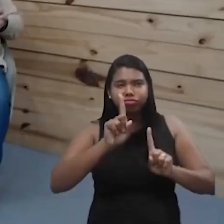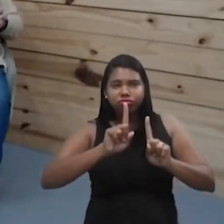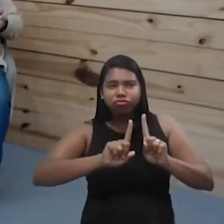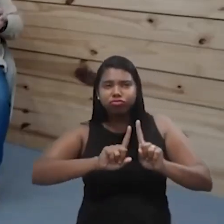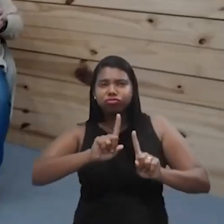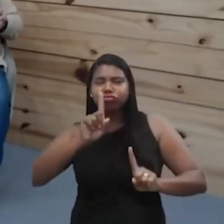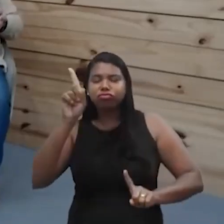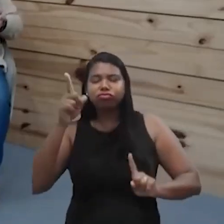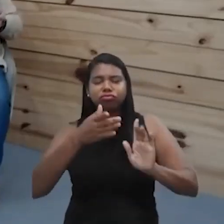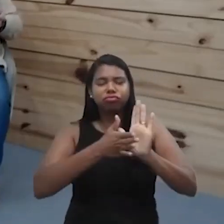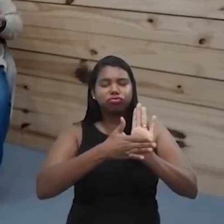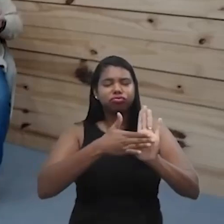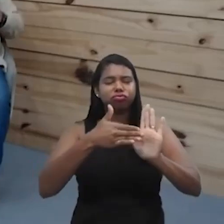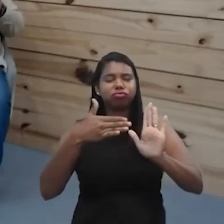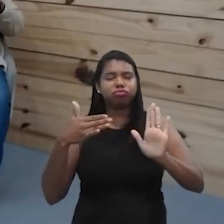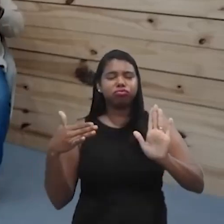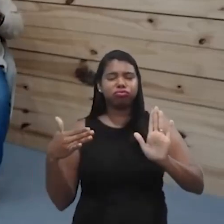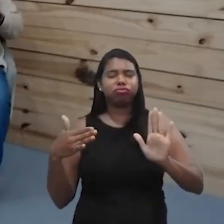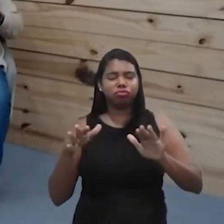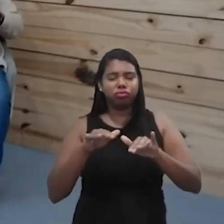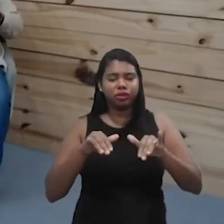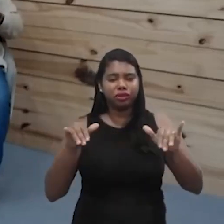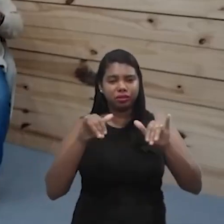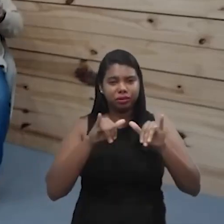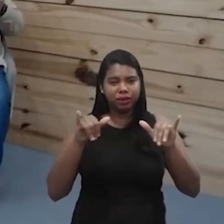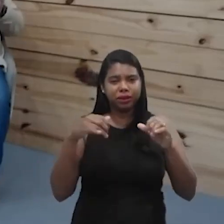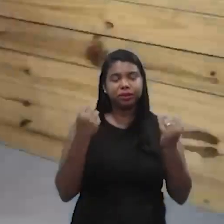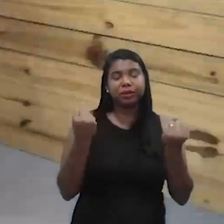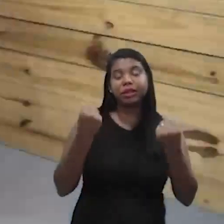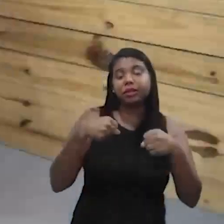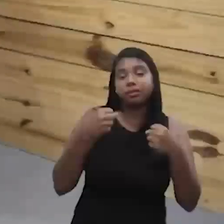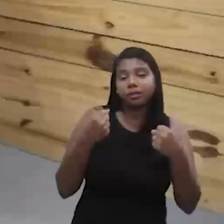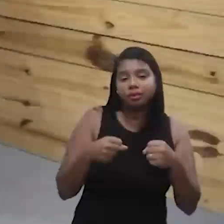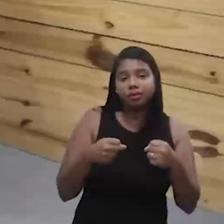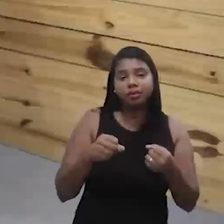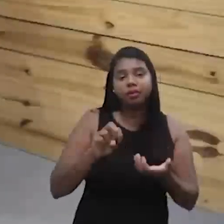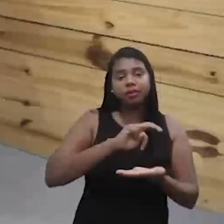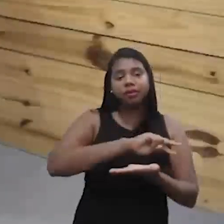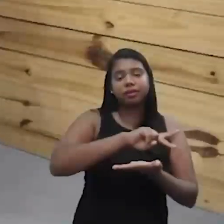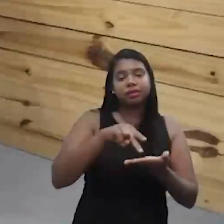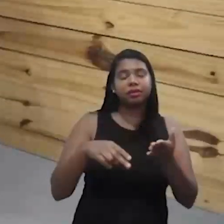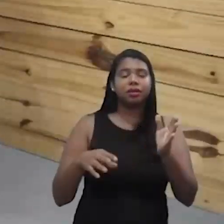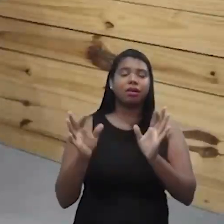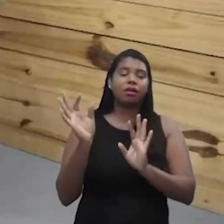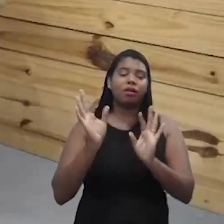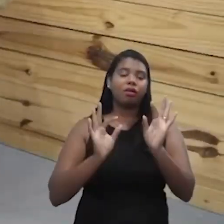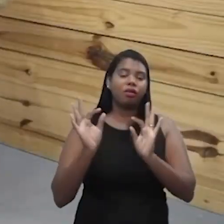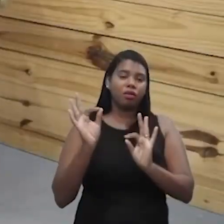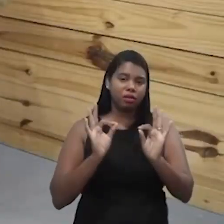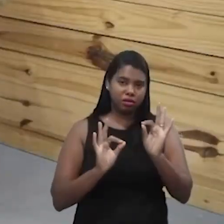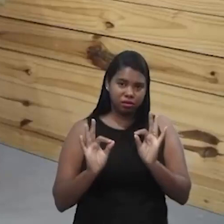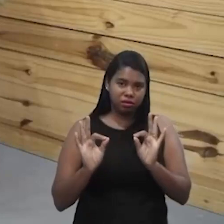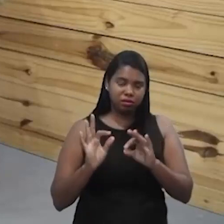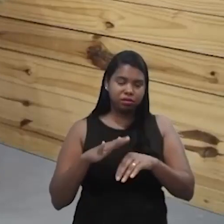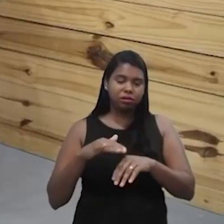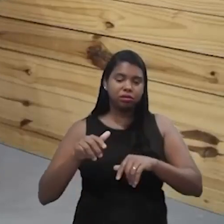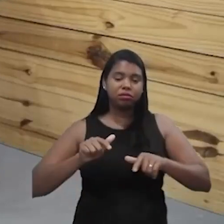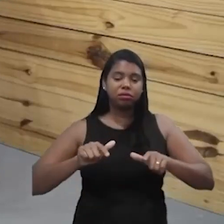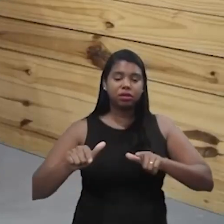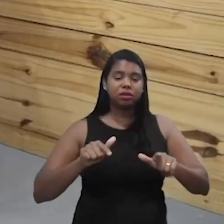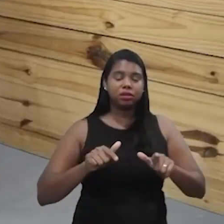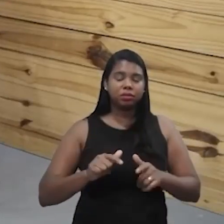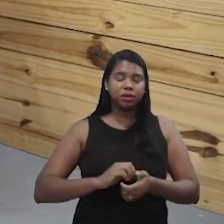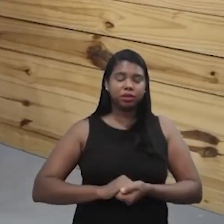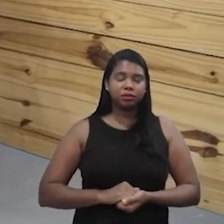vai garimpar aquelas informações que são essenciais para algumas organizações que são contratadas por ele